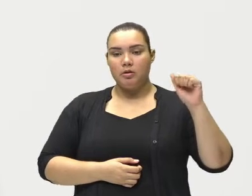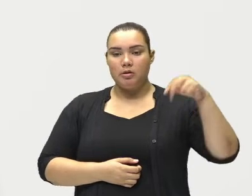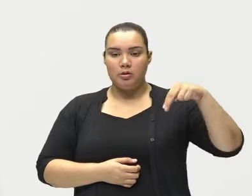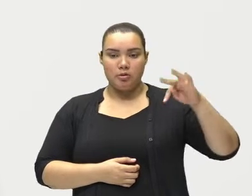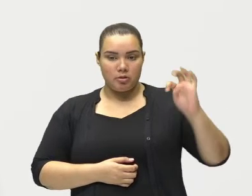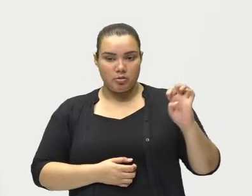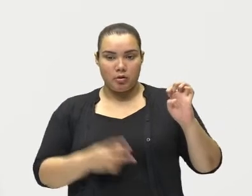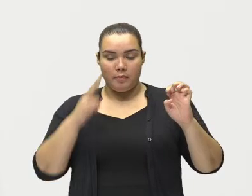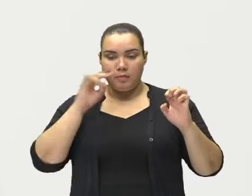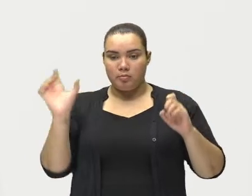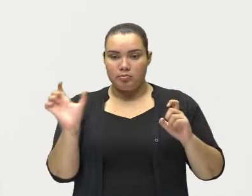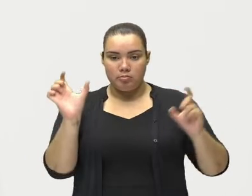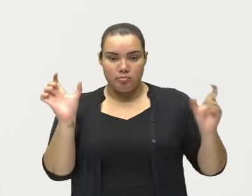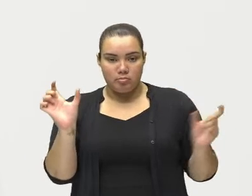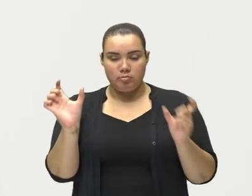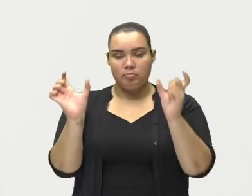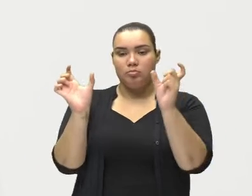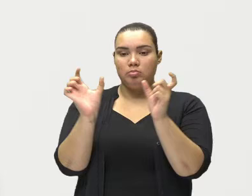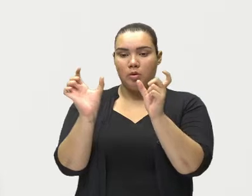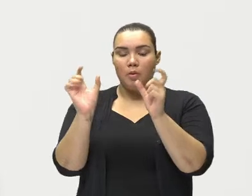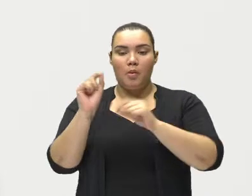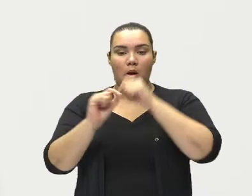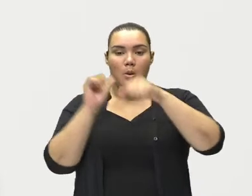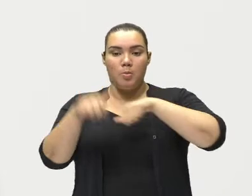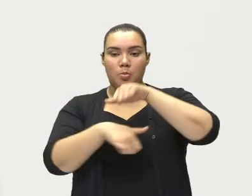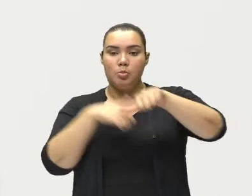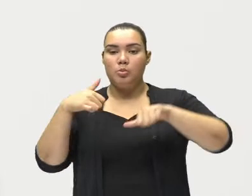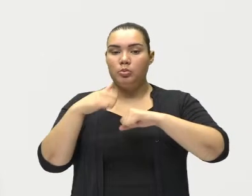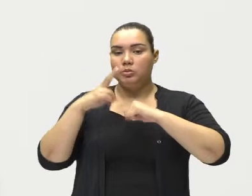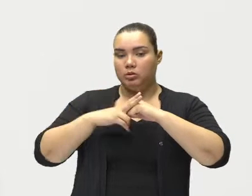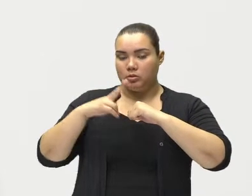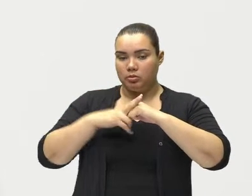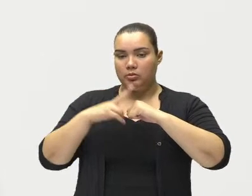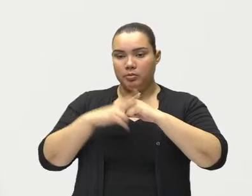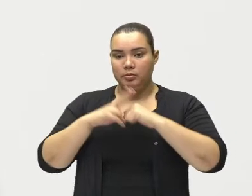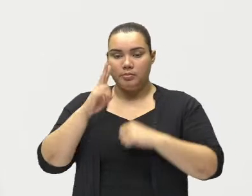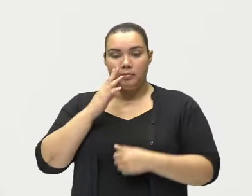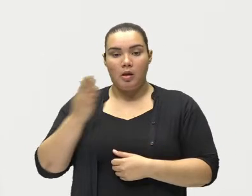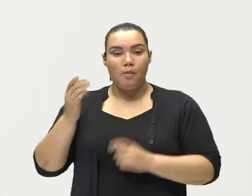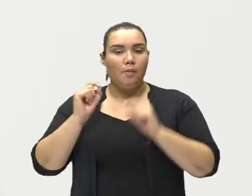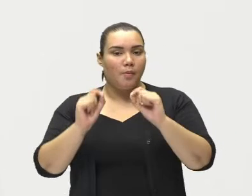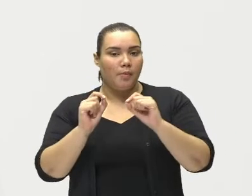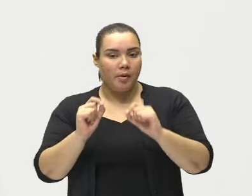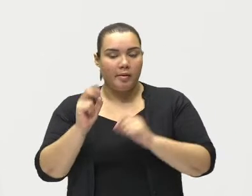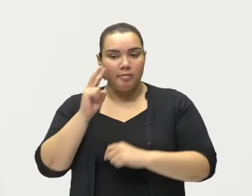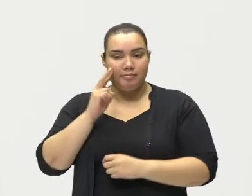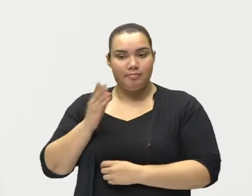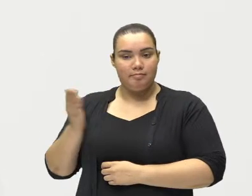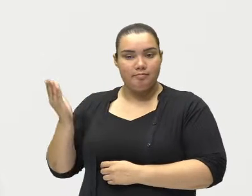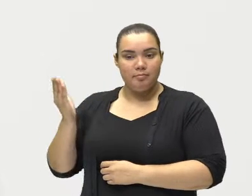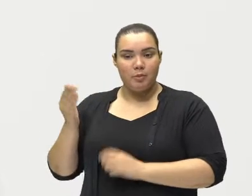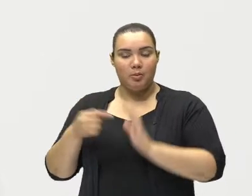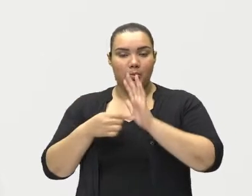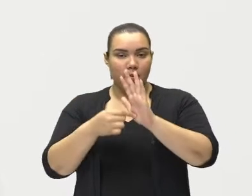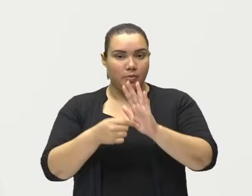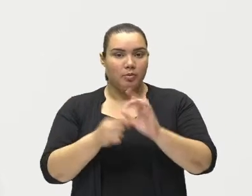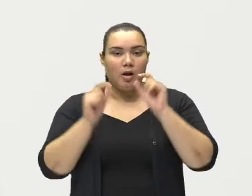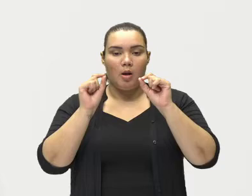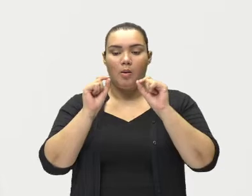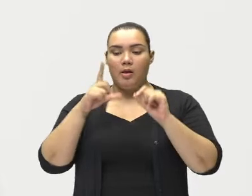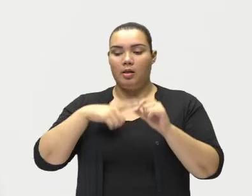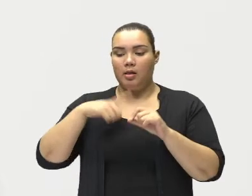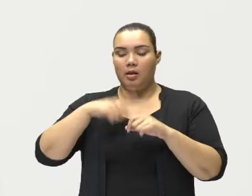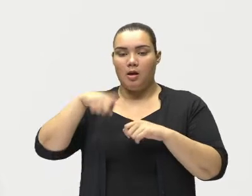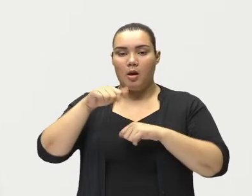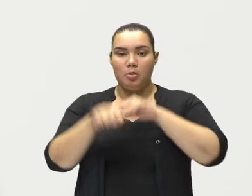modificando o verbo, bastante alto. Então, temos aqui o advérbio, que ele está modificando o verbo. Agora, temos aqui